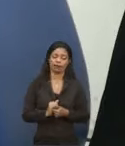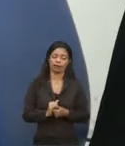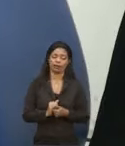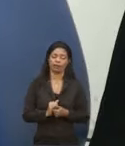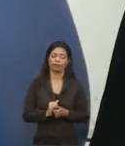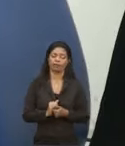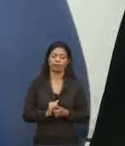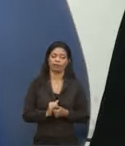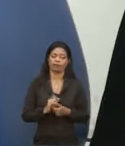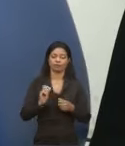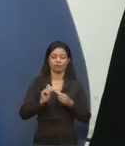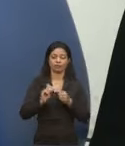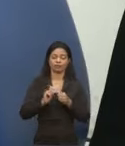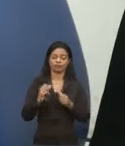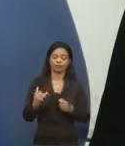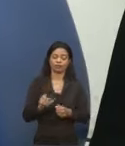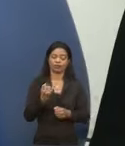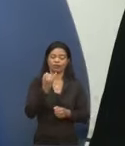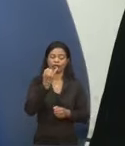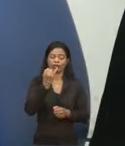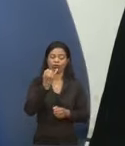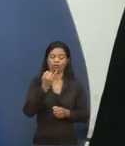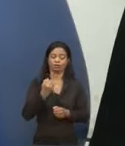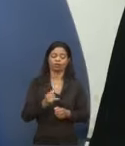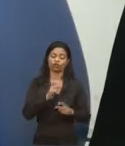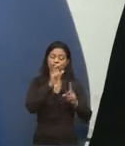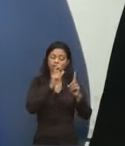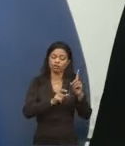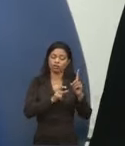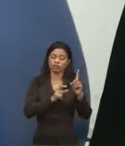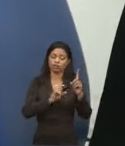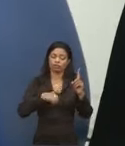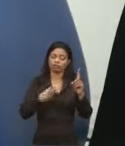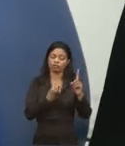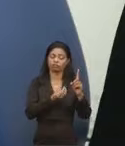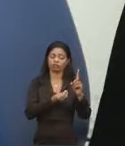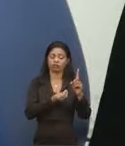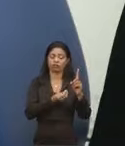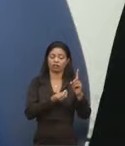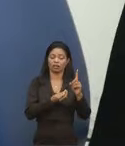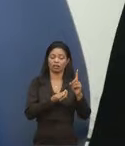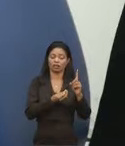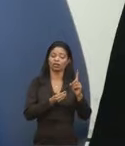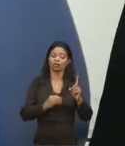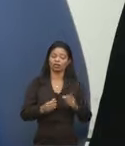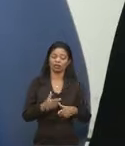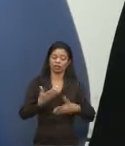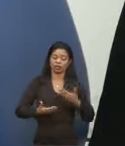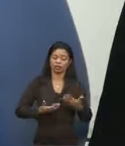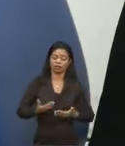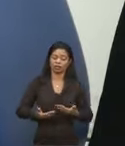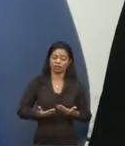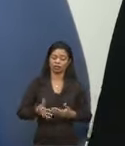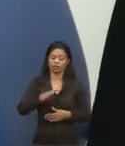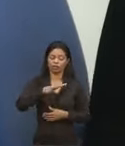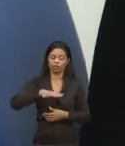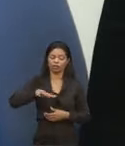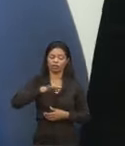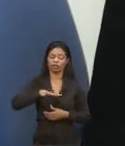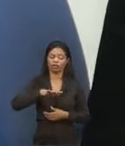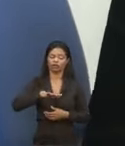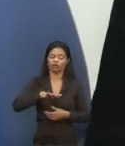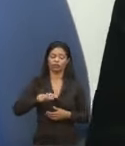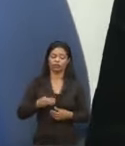senhor, de fato, faça a entrega desse produto tão importante naquela área ali, naquela região, que transmite segurança do